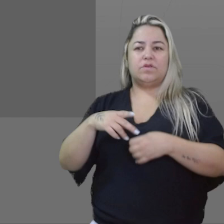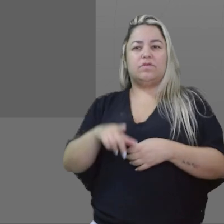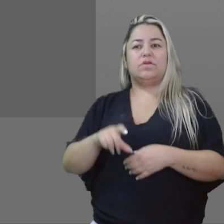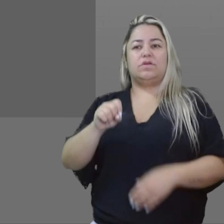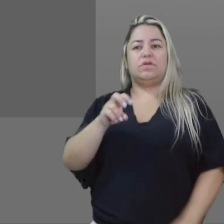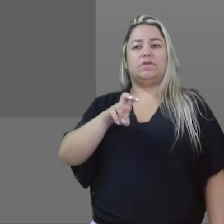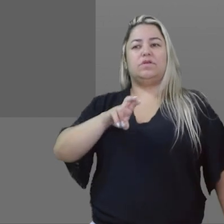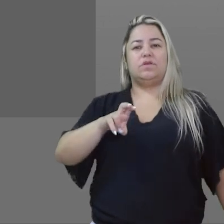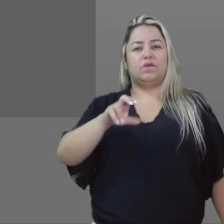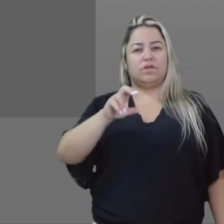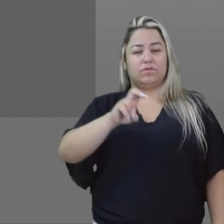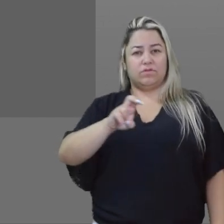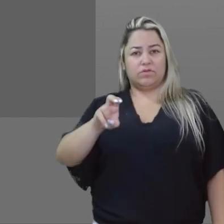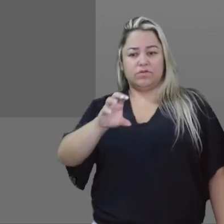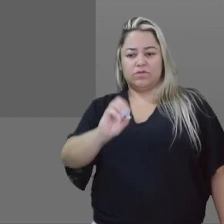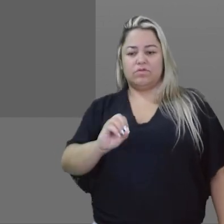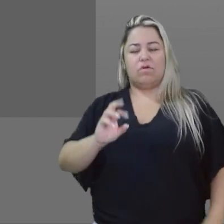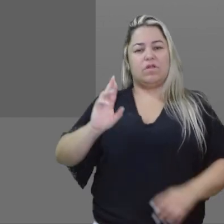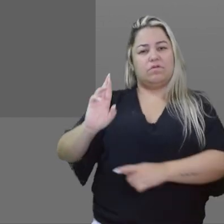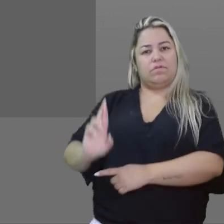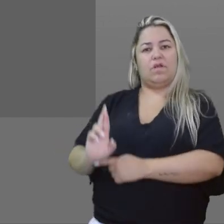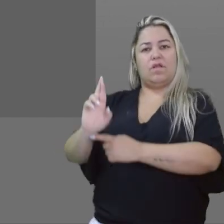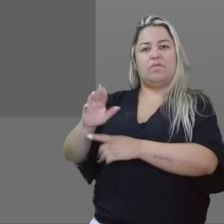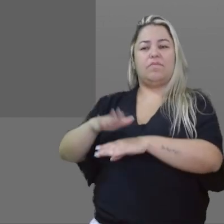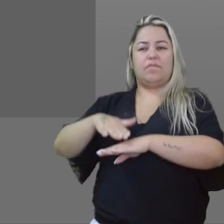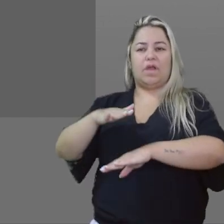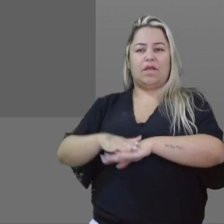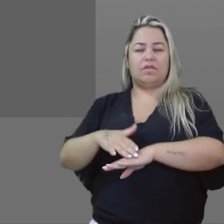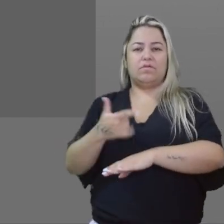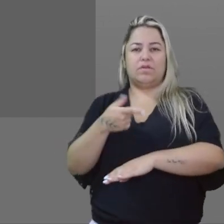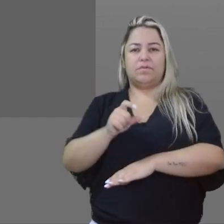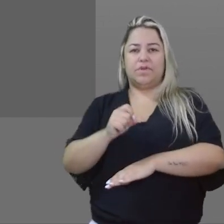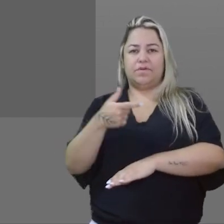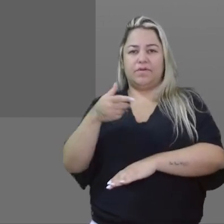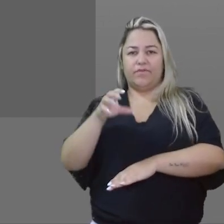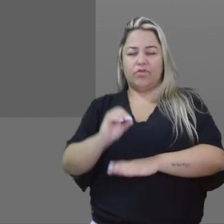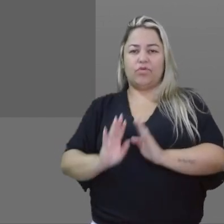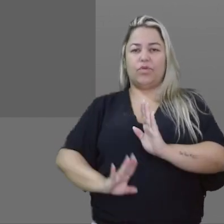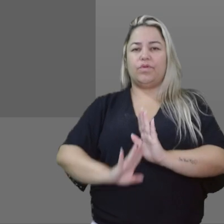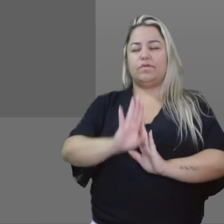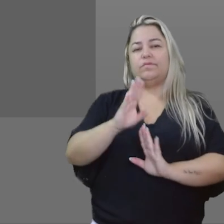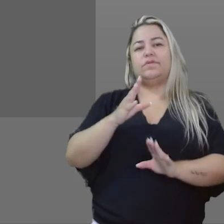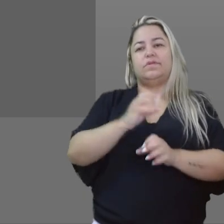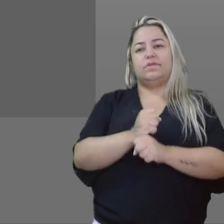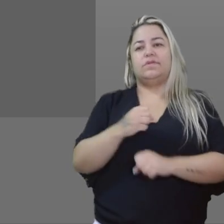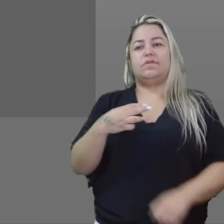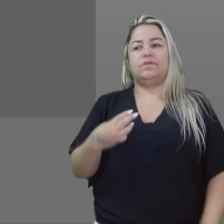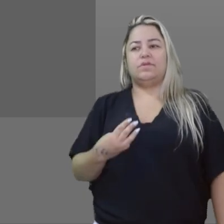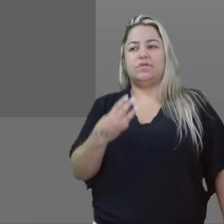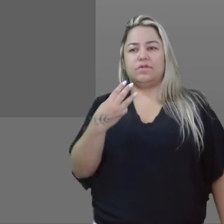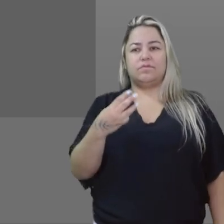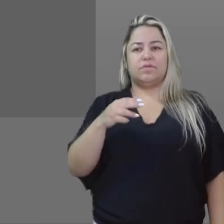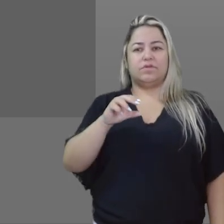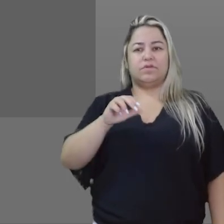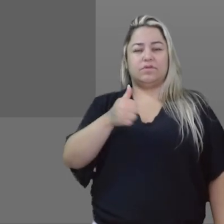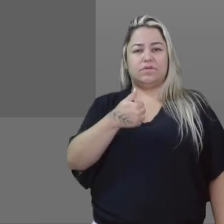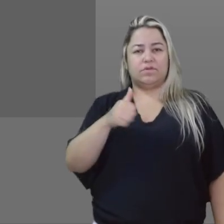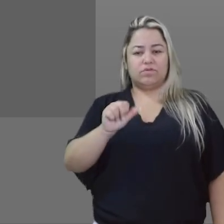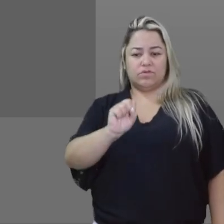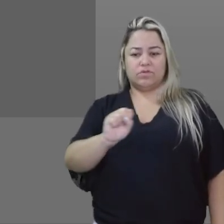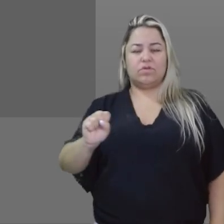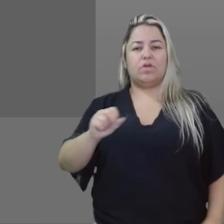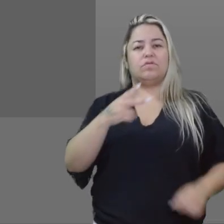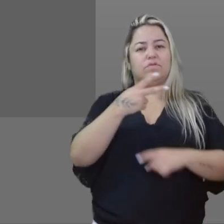elegeu 550 representantes a mais que 2020, com um total de 3.118